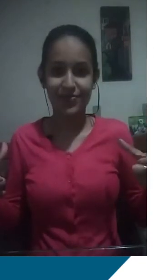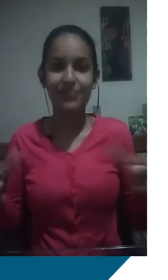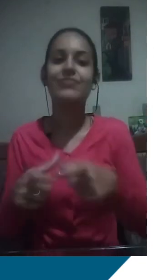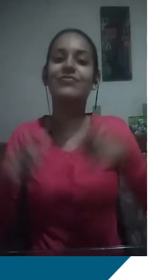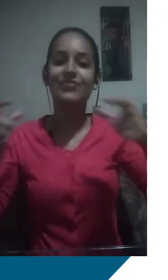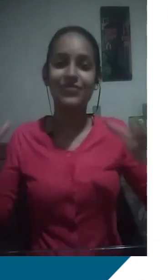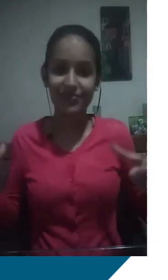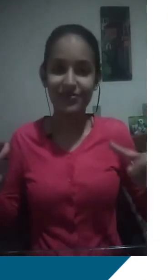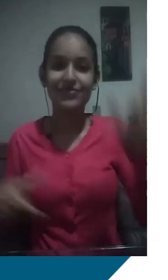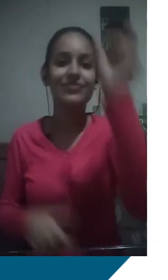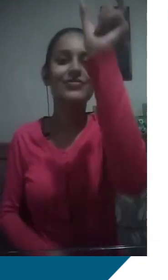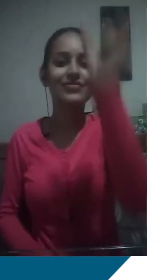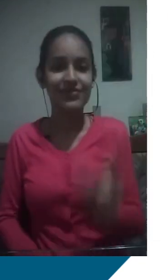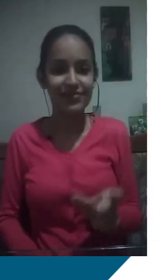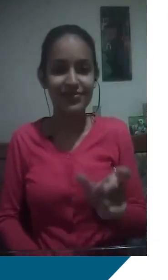térmica.